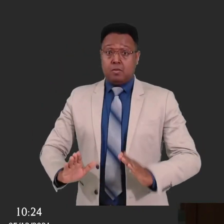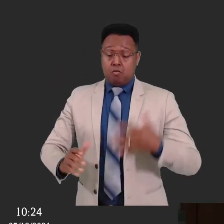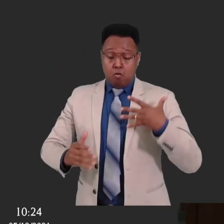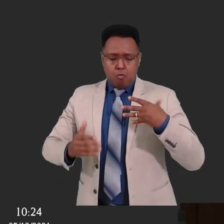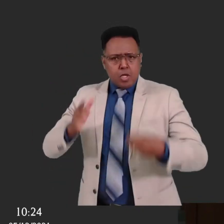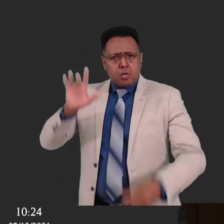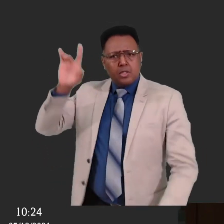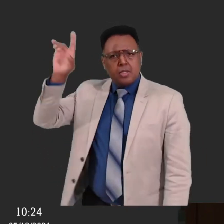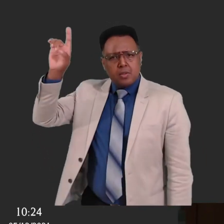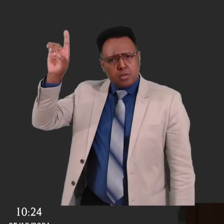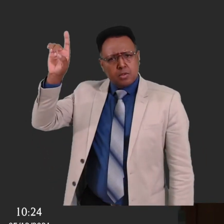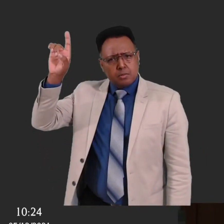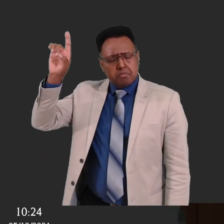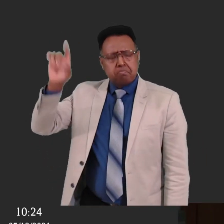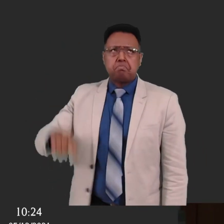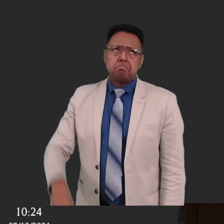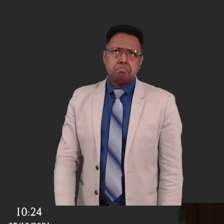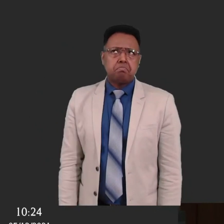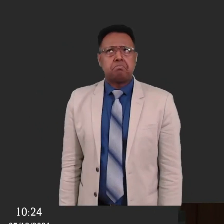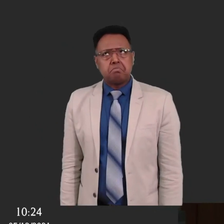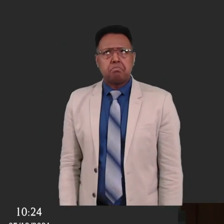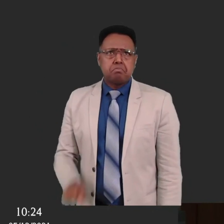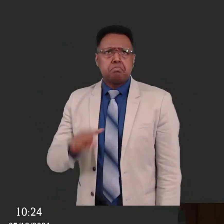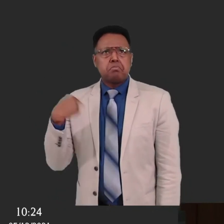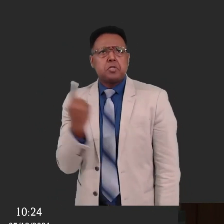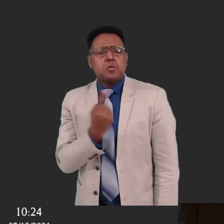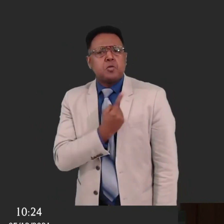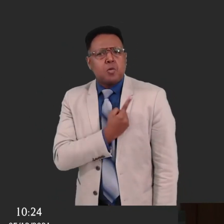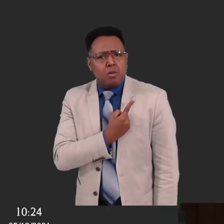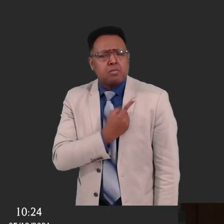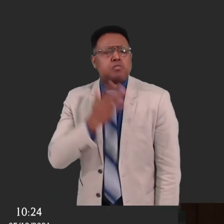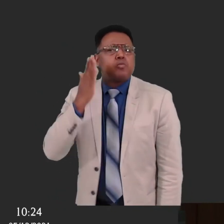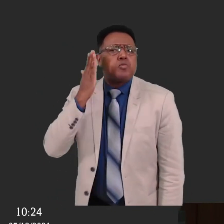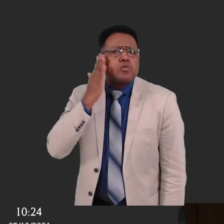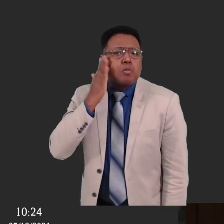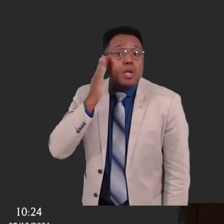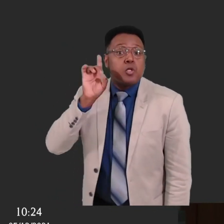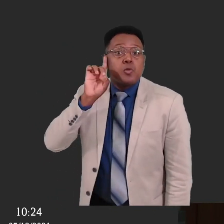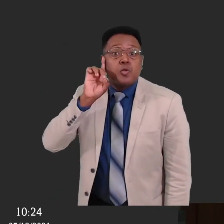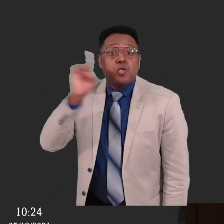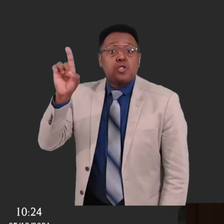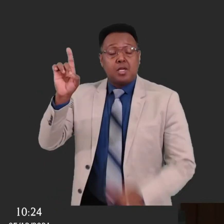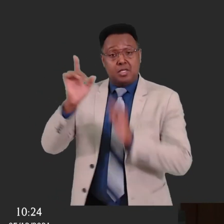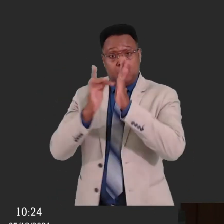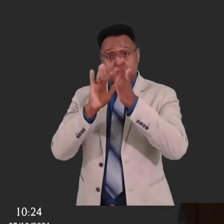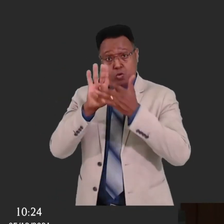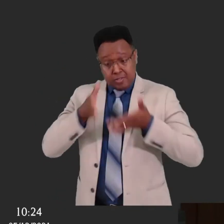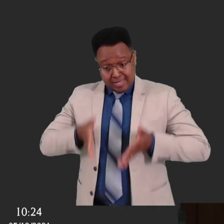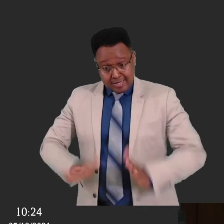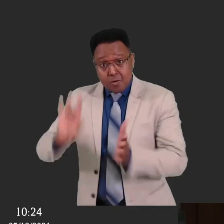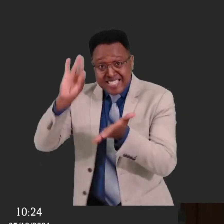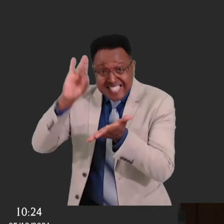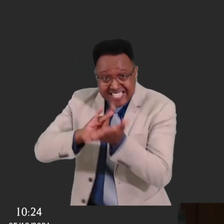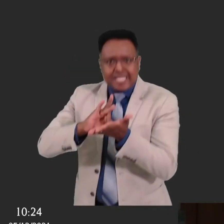Se nós soubéssemos a data do seu nascimento e nos alegrássemos com isso, não teria nada.